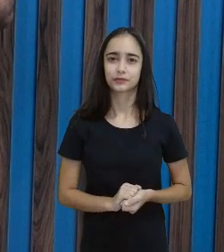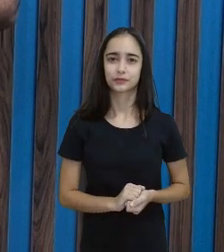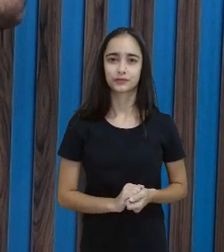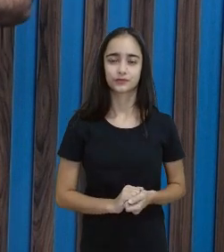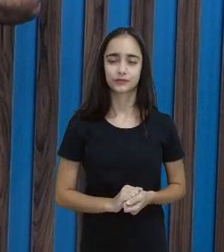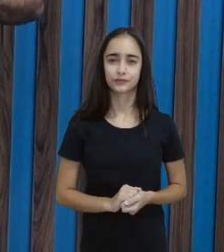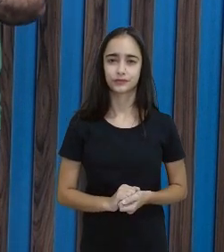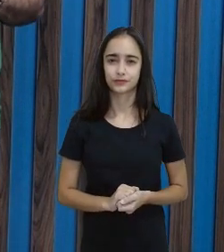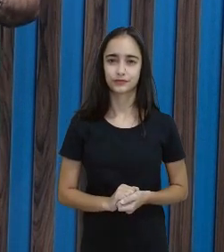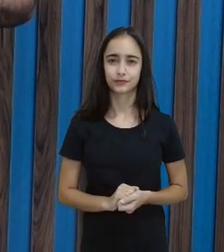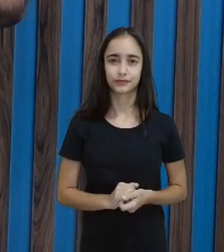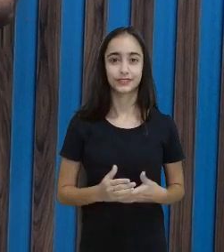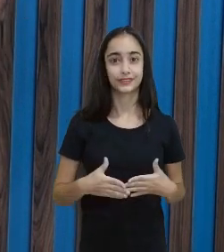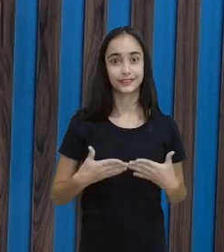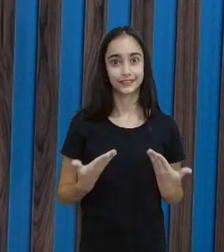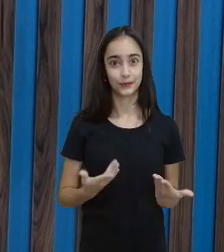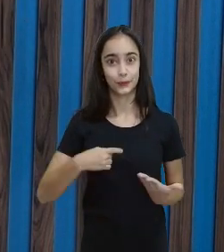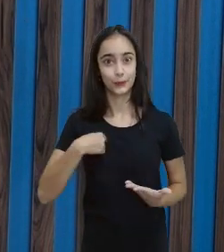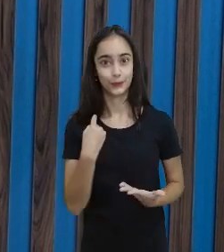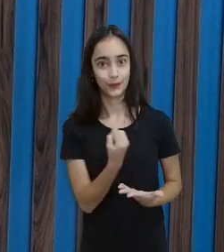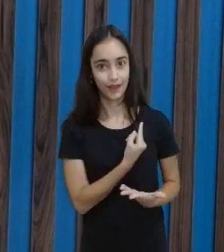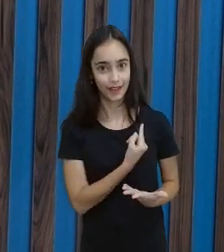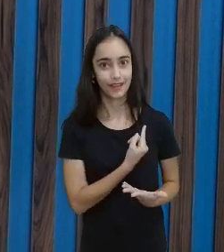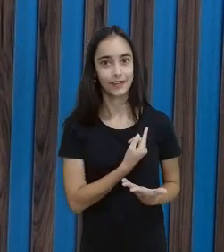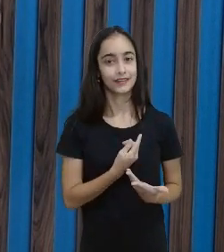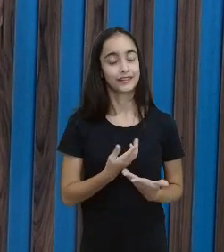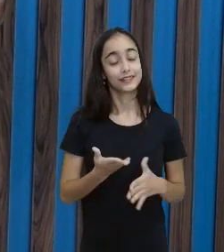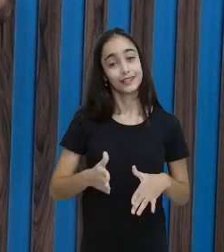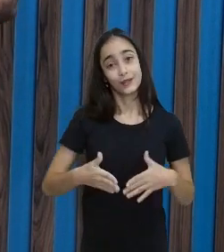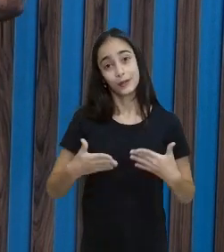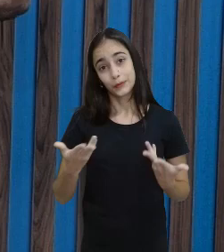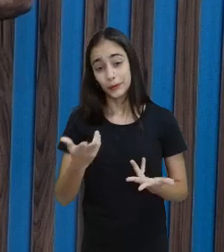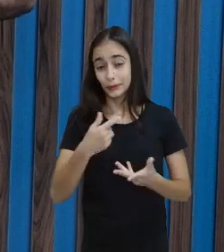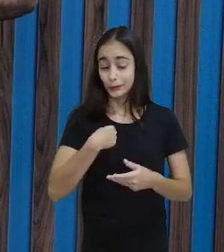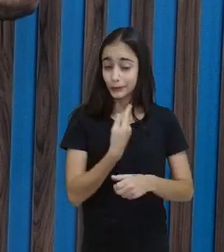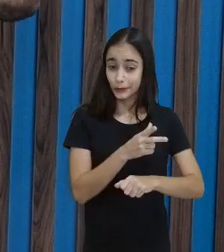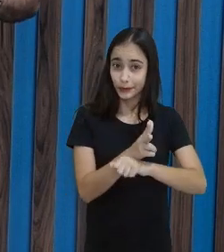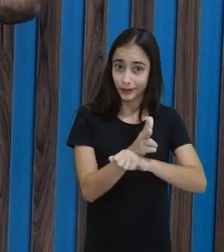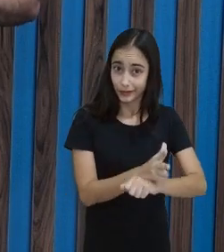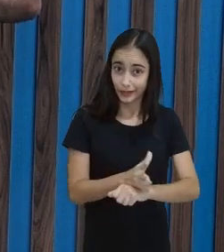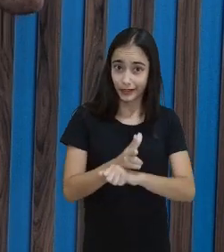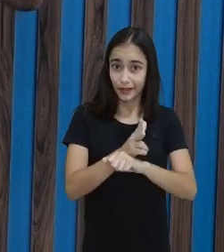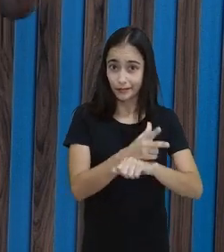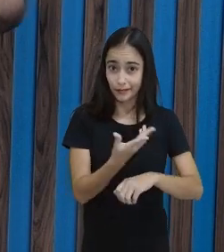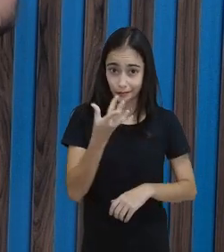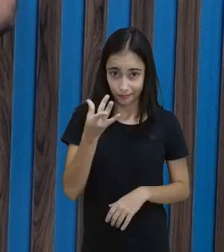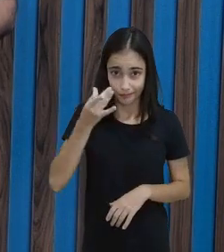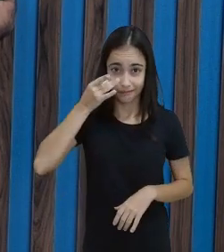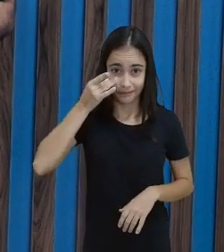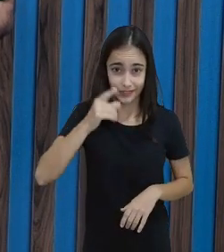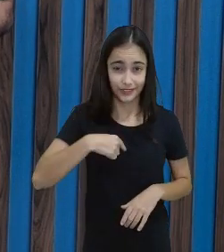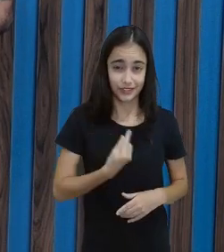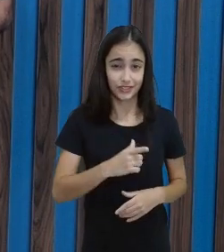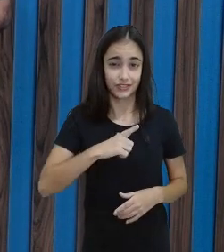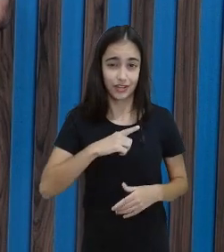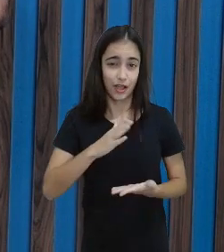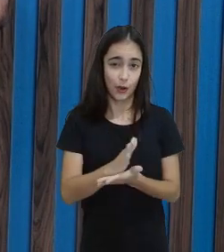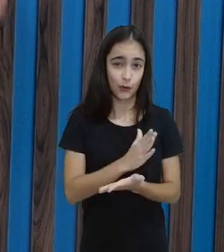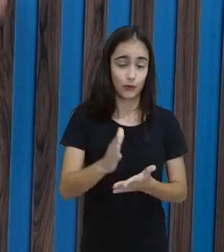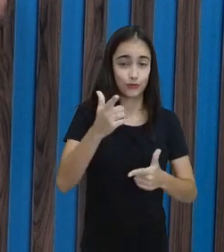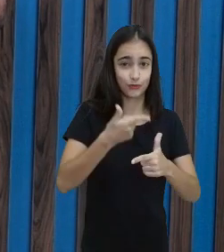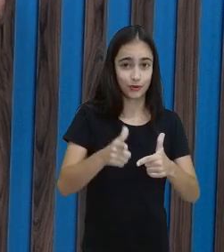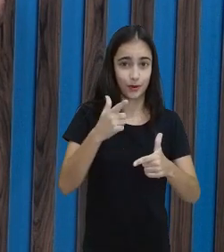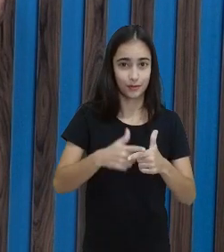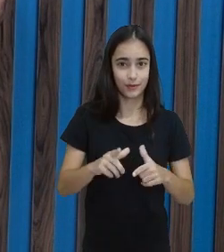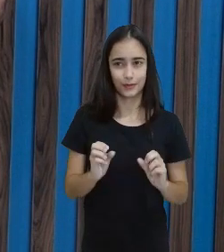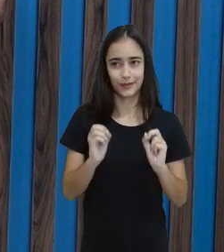Aí, que a gente, quando grava essas coisas ao vivo, a gente passa por essas questões. Pronto,